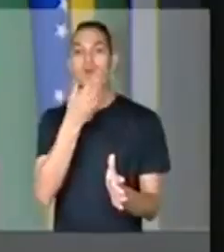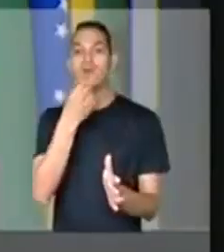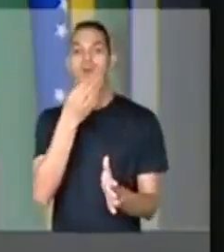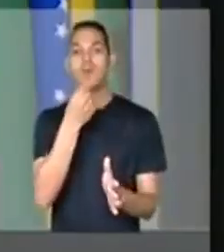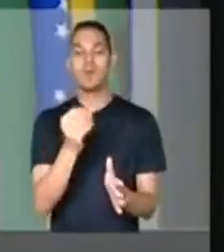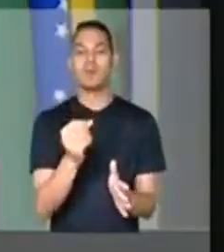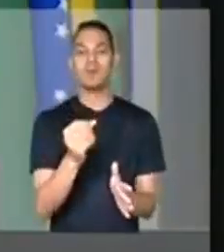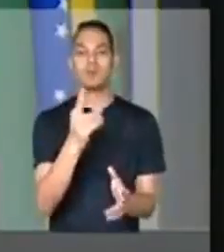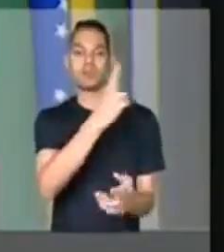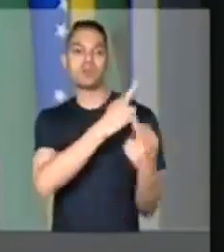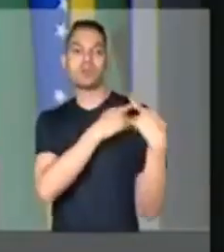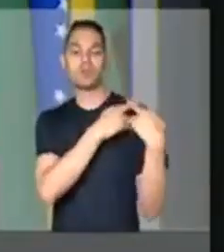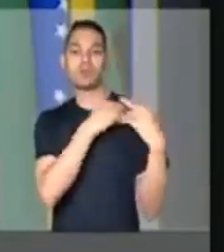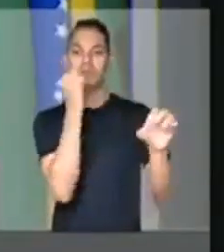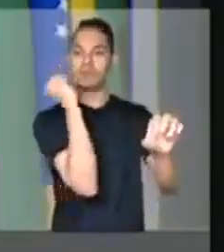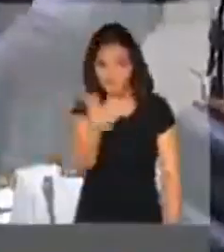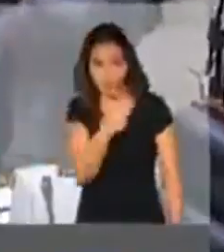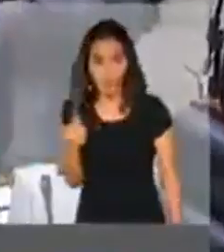vontade.